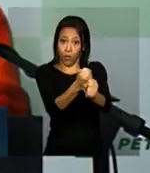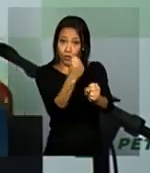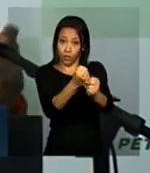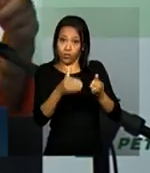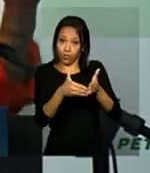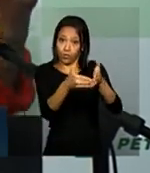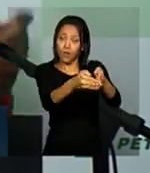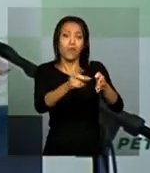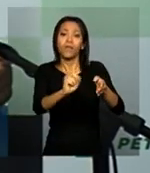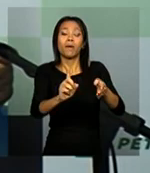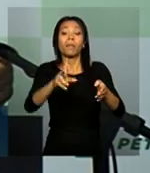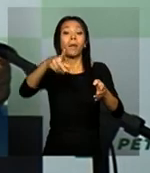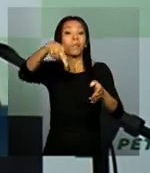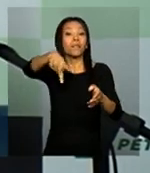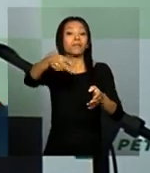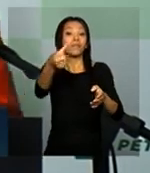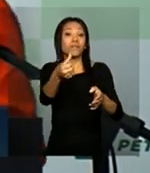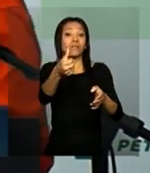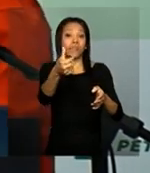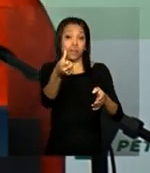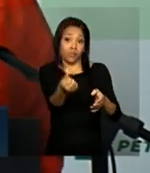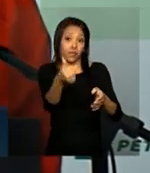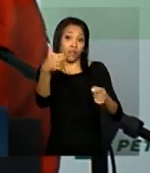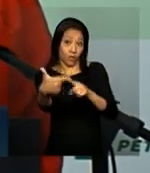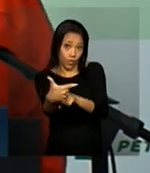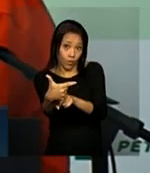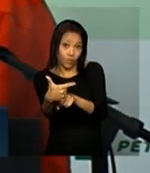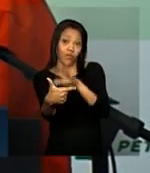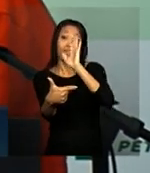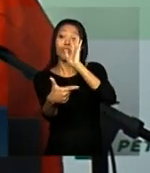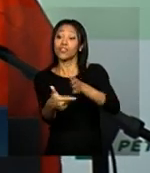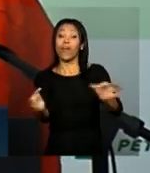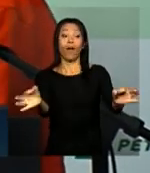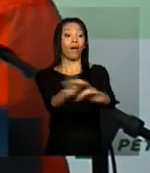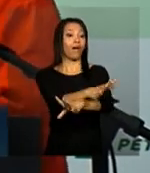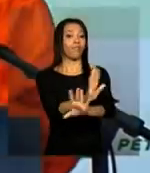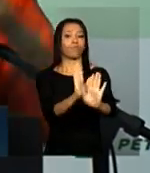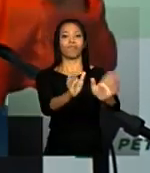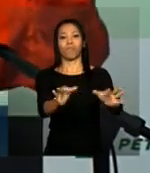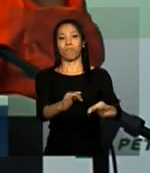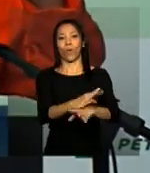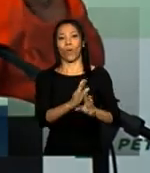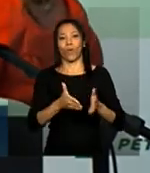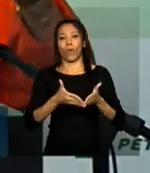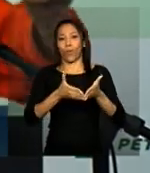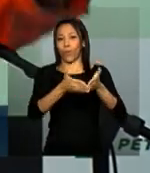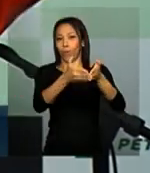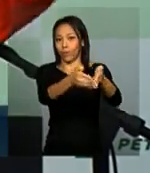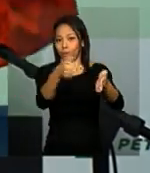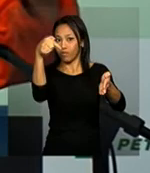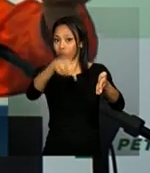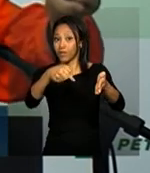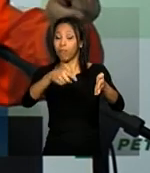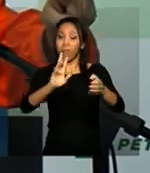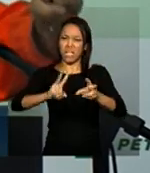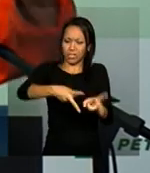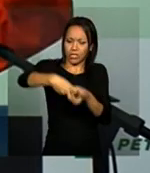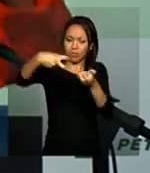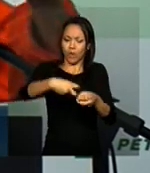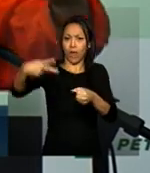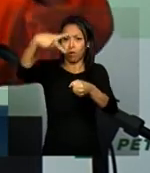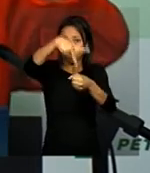para P62, porque a P62 vocês já construíram. Esse estaleiro está aqui para